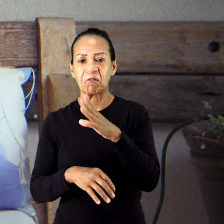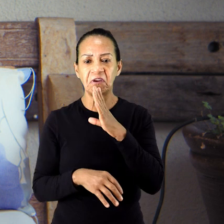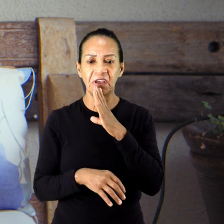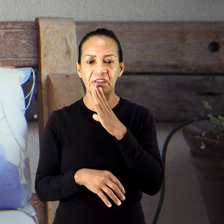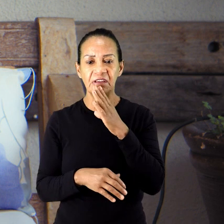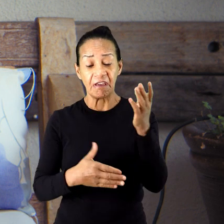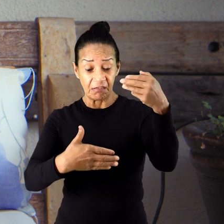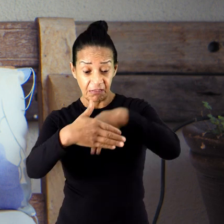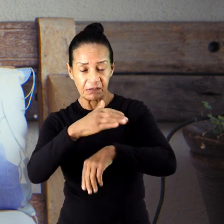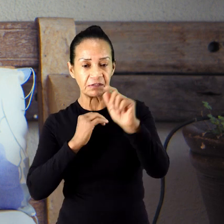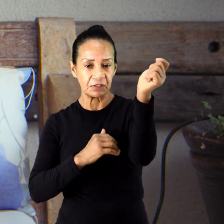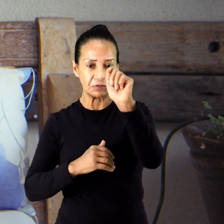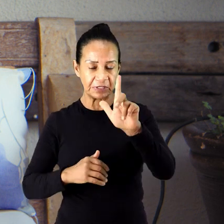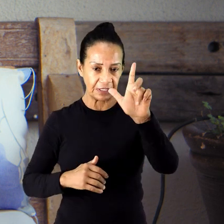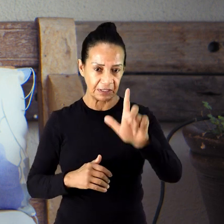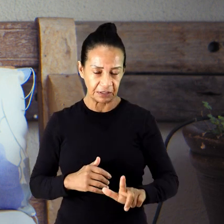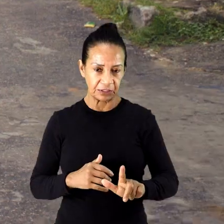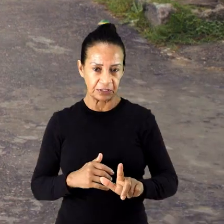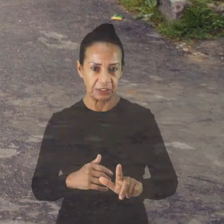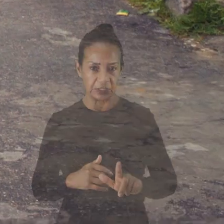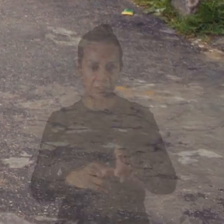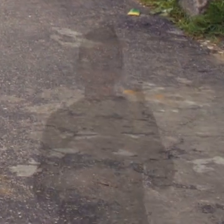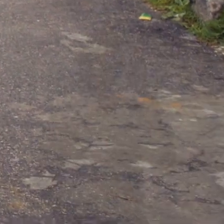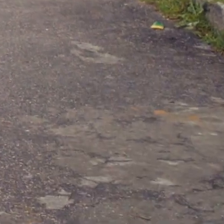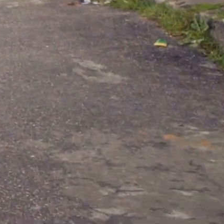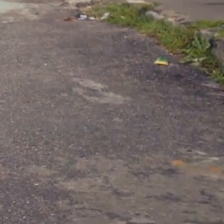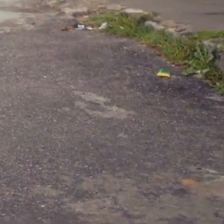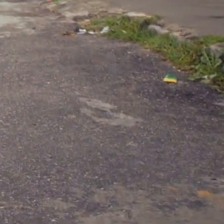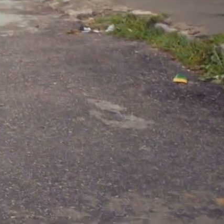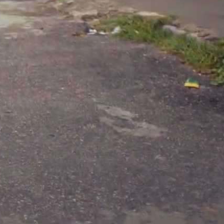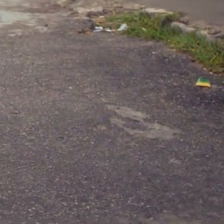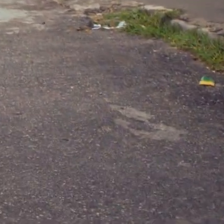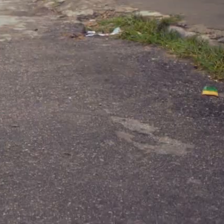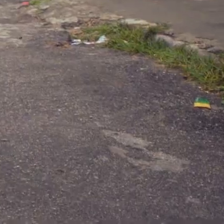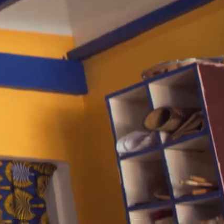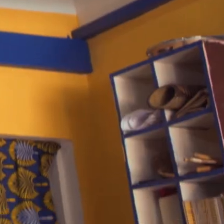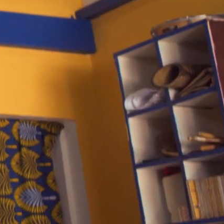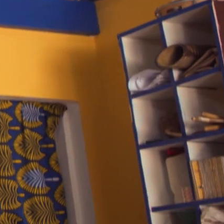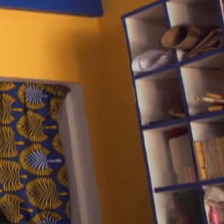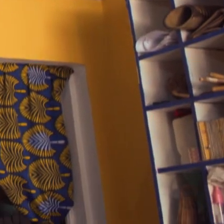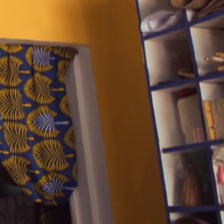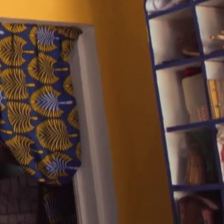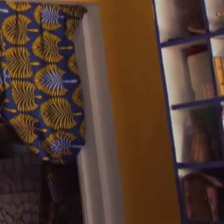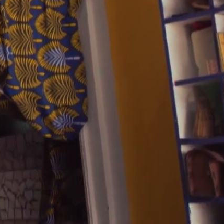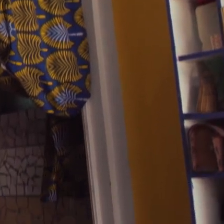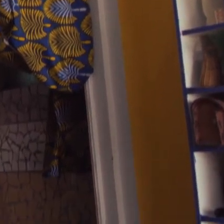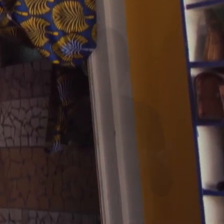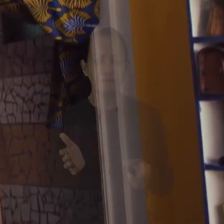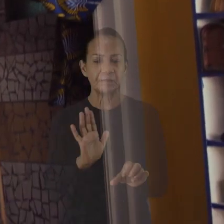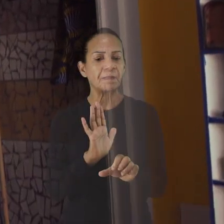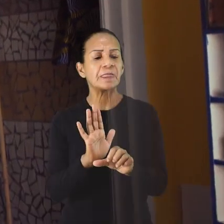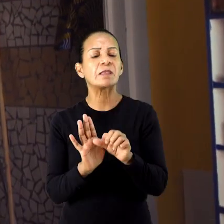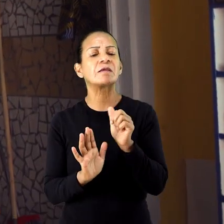conheçam tanto as riquezas culturais que tem aqui naquele lugar. 2 pessoas subindo uma ladeira estreita. Sala com teto azul e paredes amarelas com